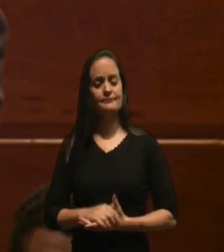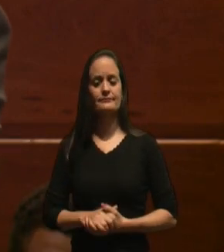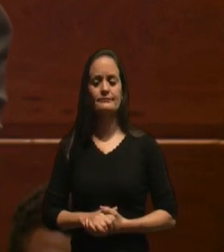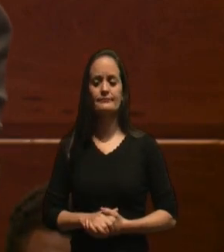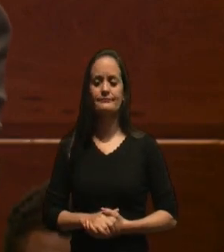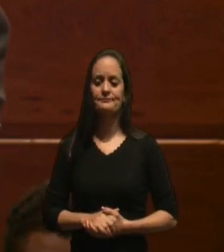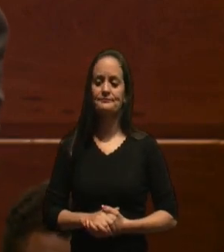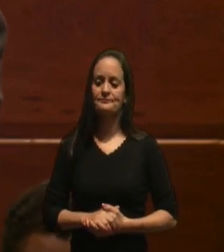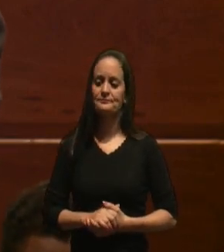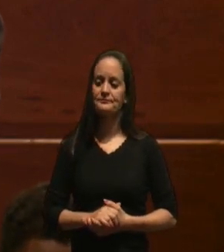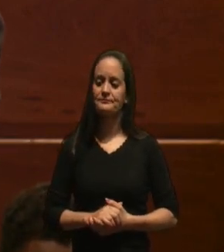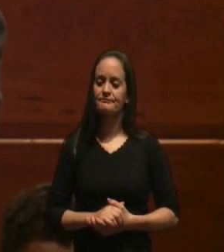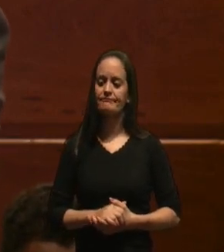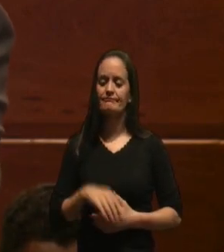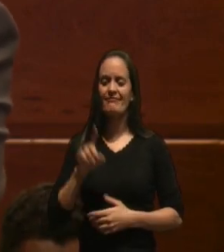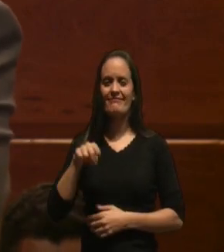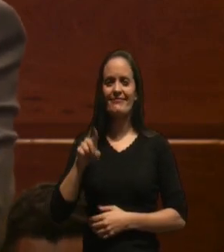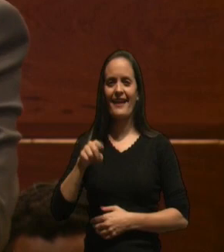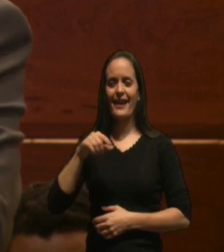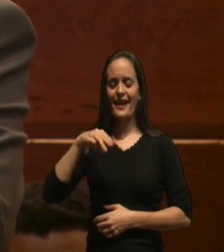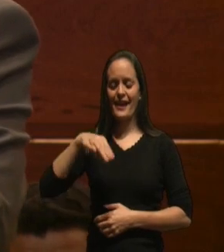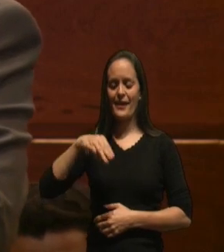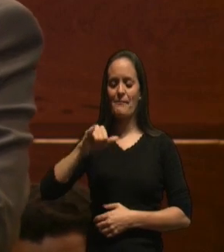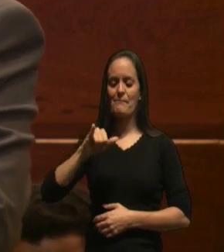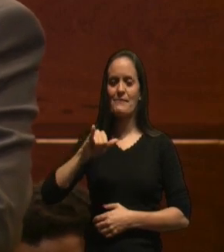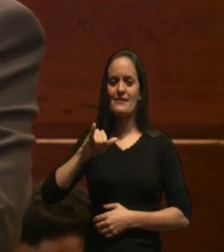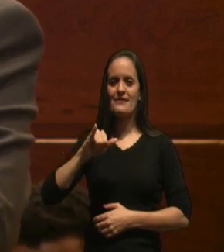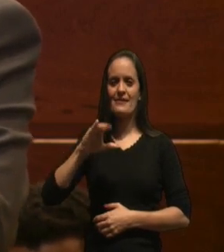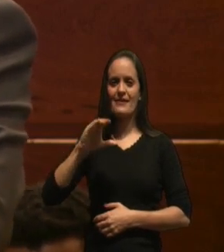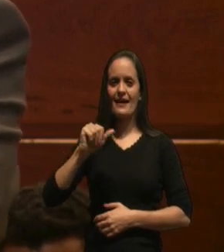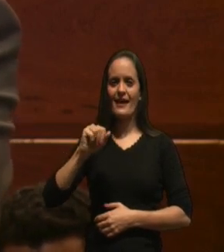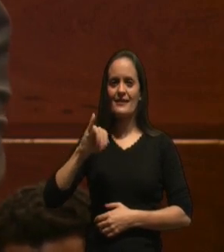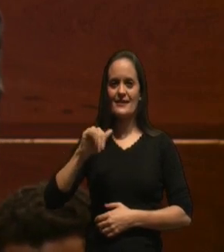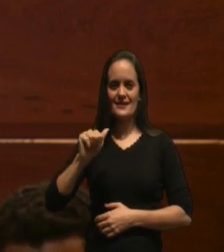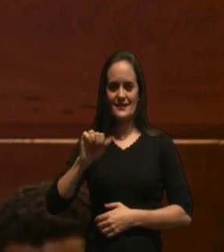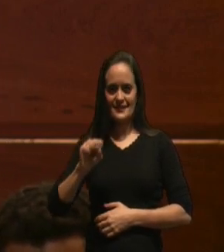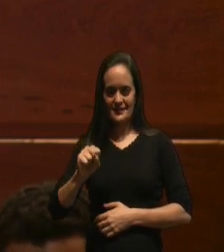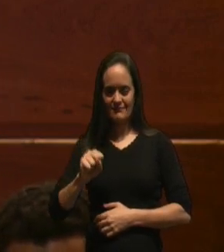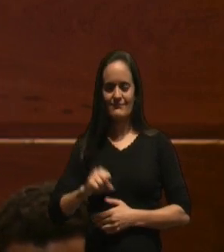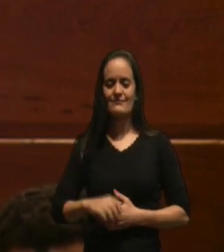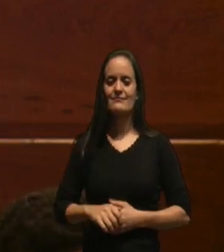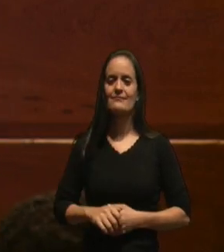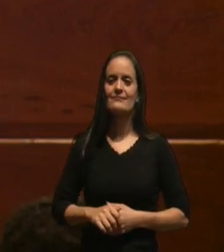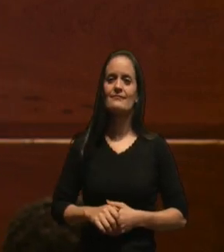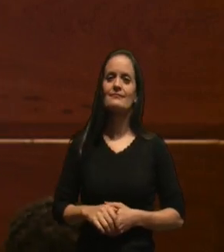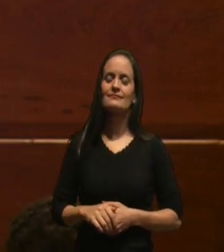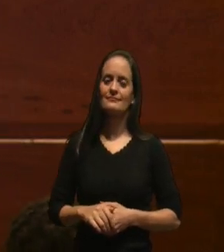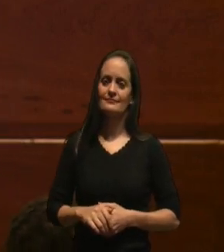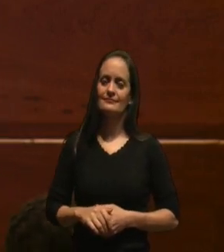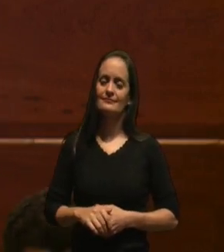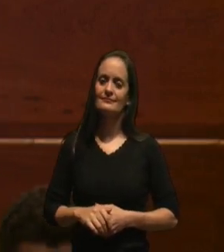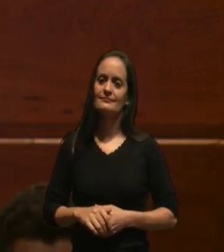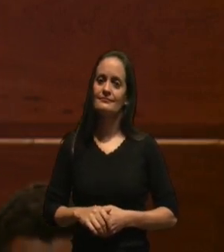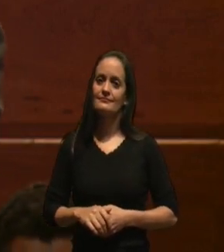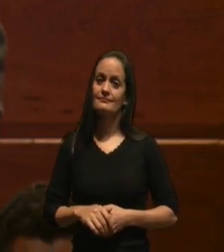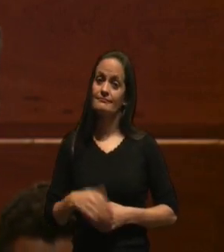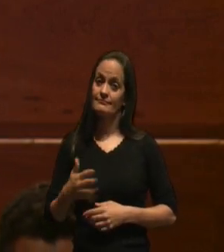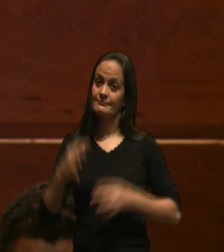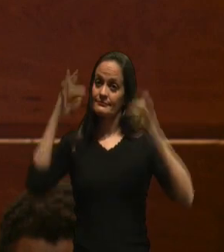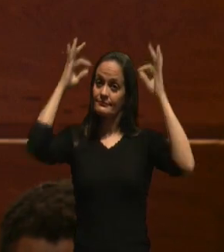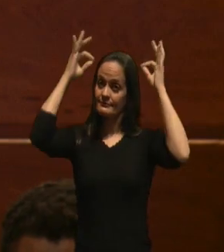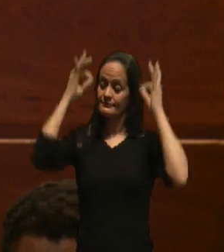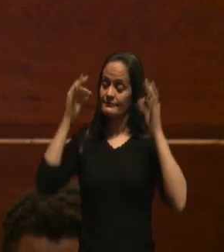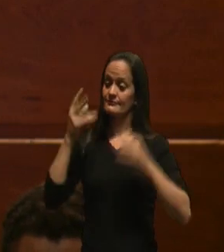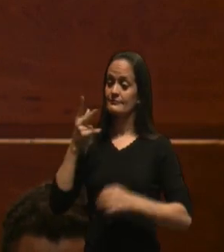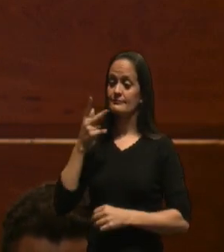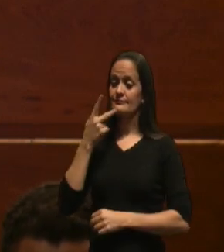E este homem é Micaías, informou-nos o texto, no verso 8. E disse Josafá, então, olha,